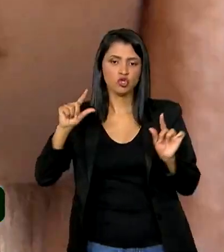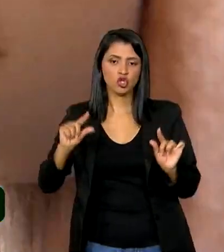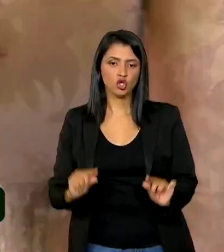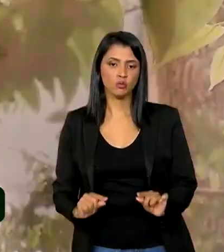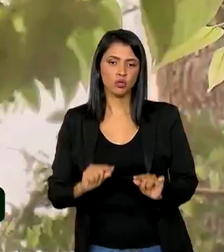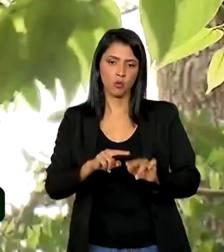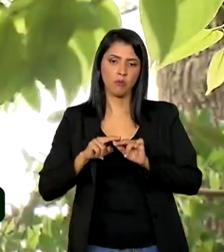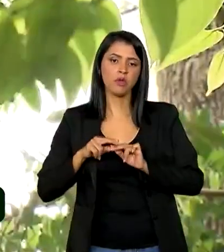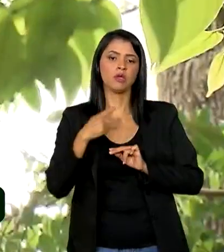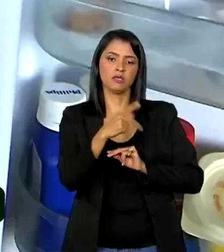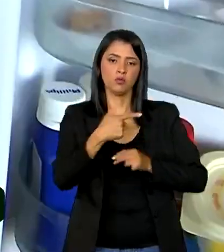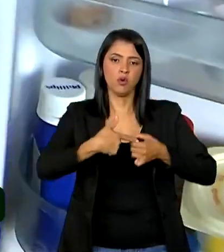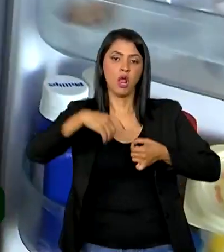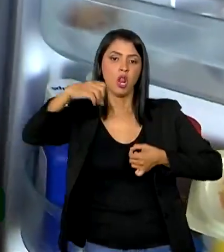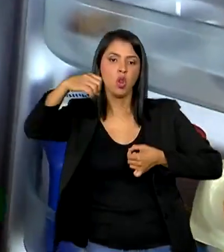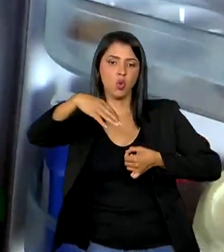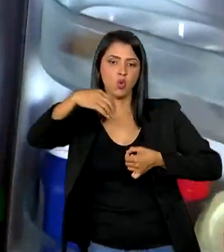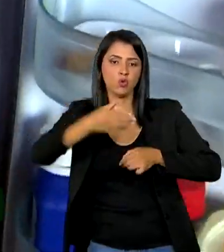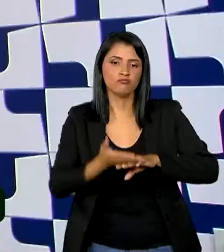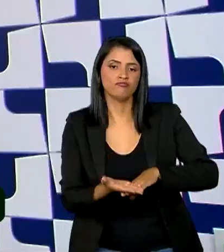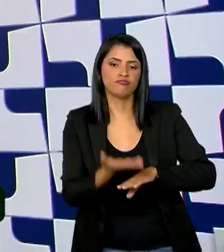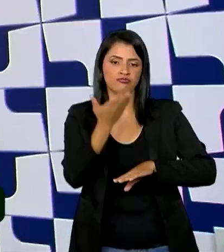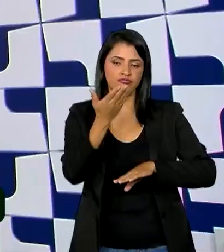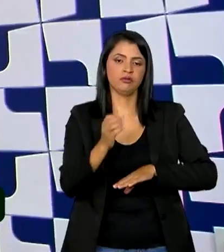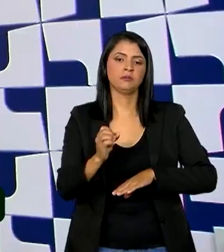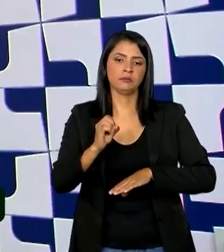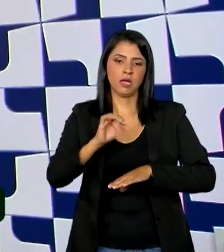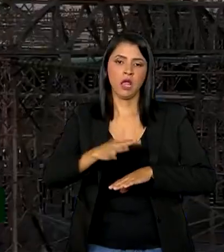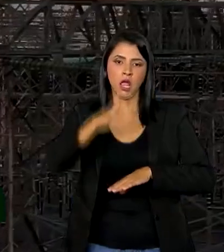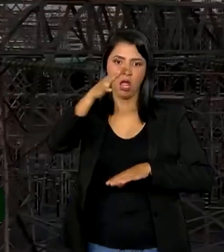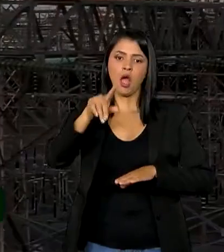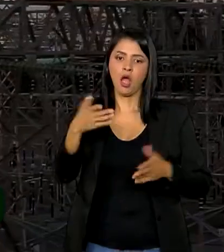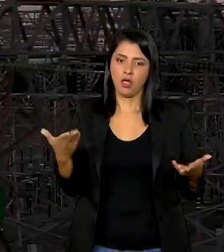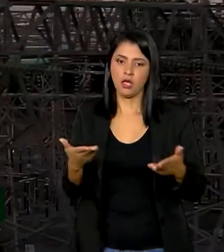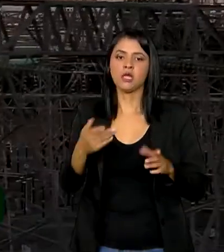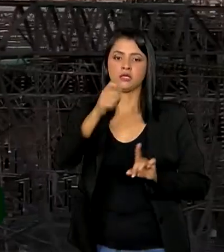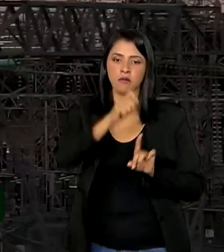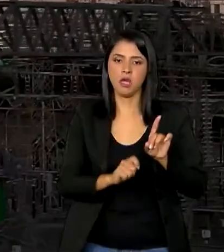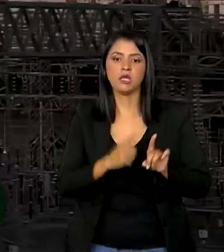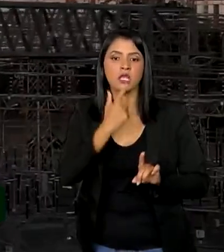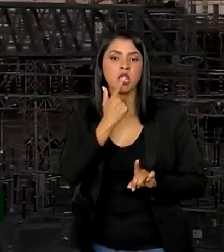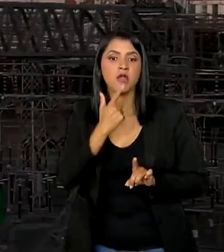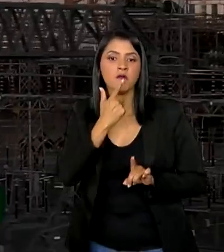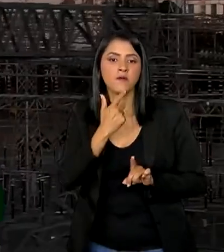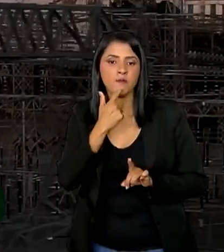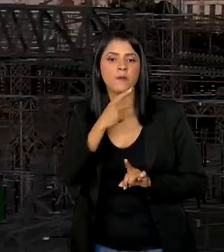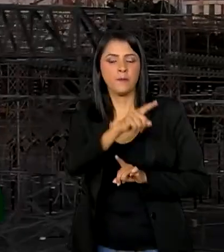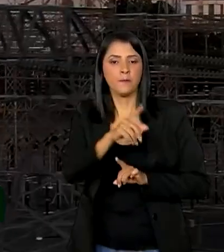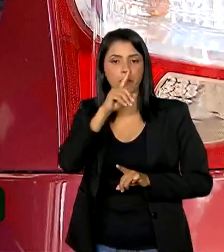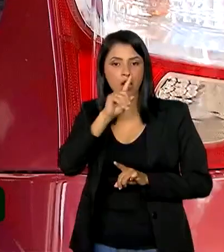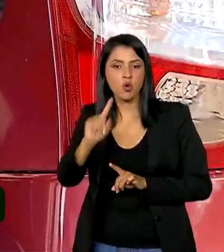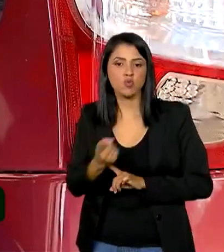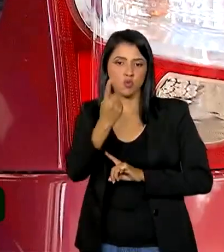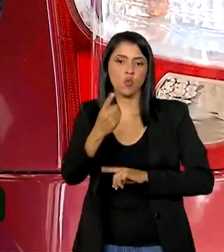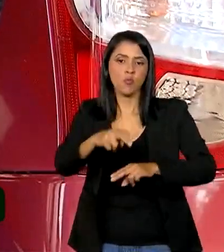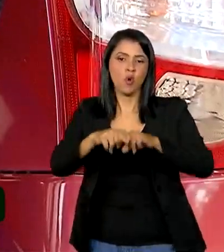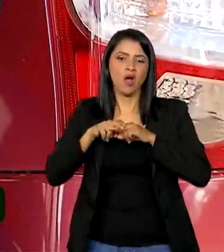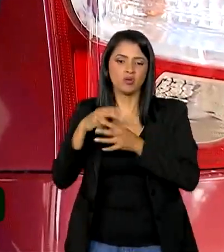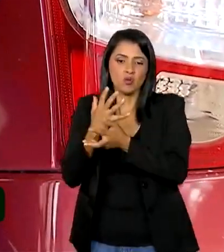permitirá equacionar os dilemas de nossas sociedades e do mundo contemporâneo.